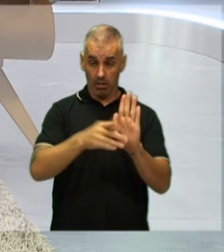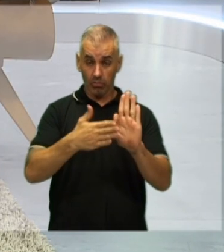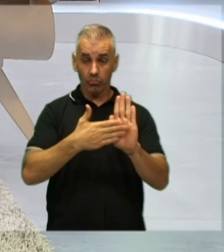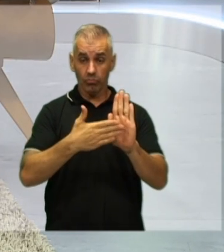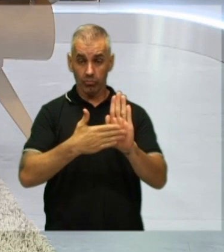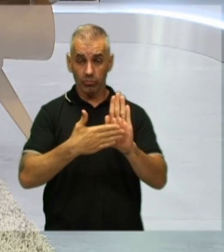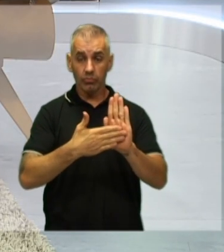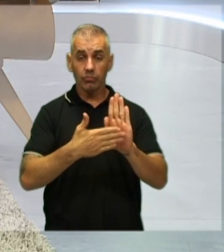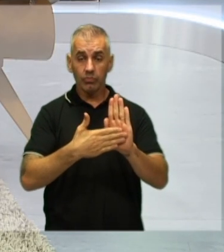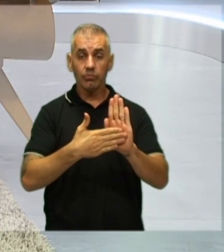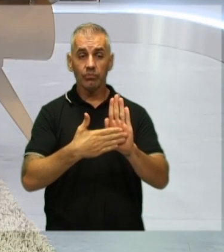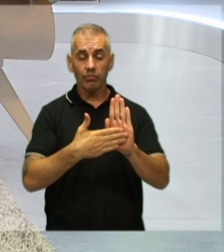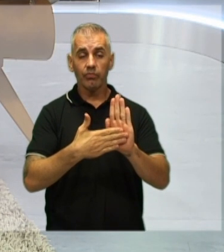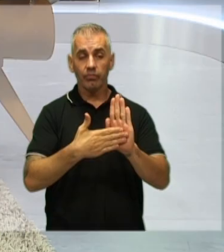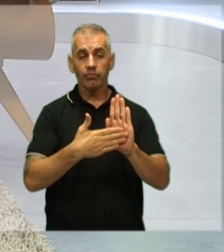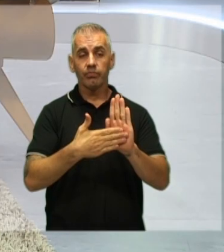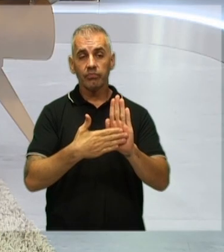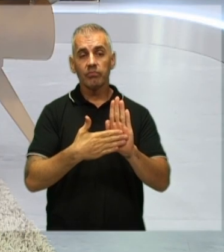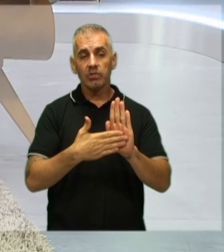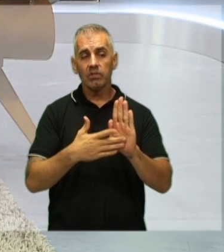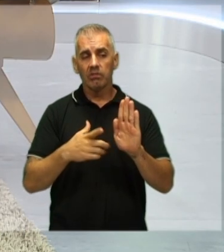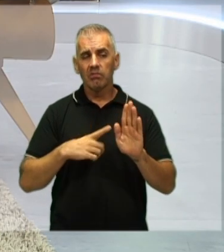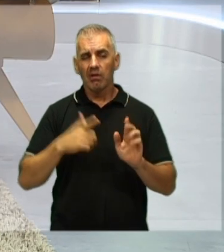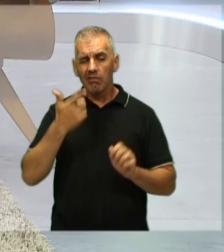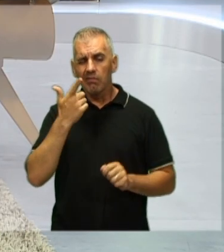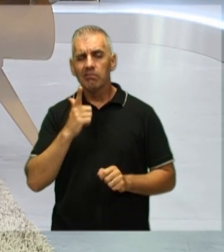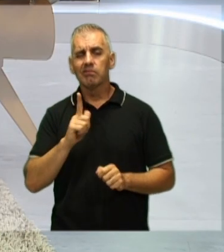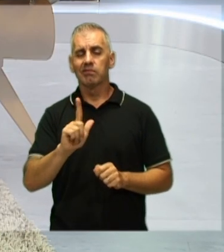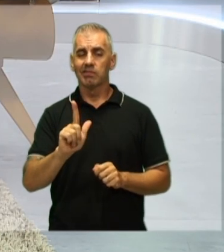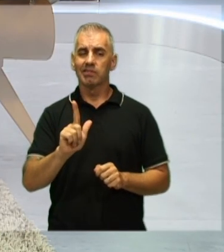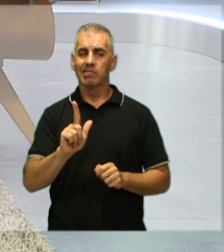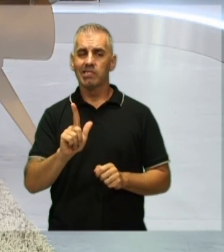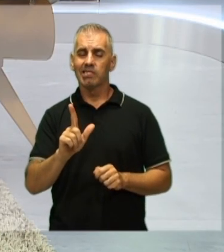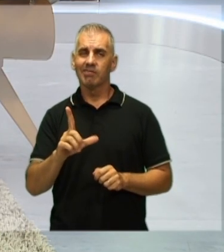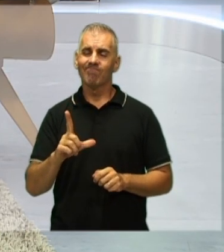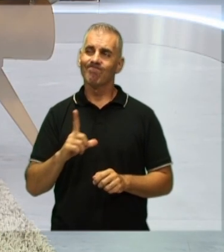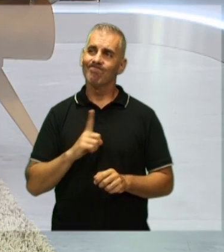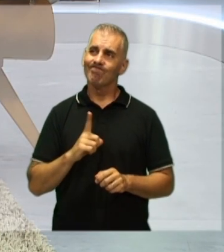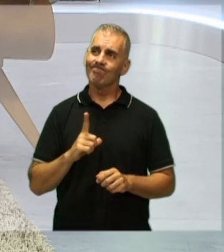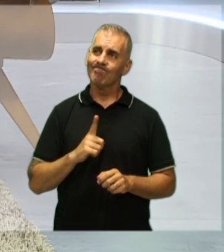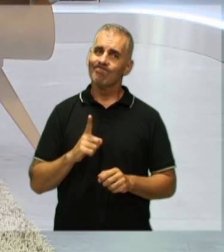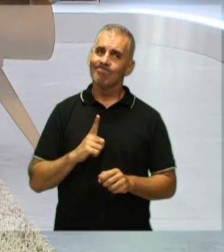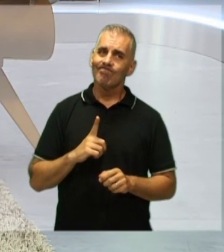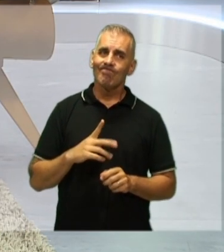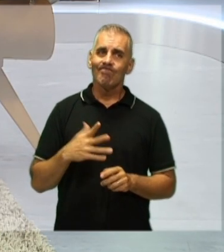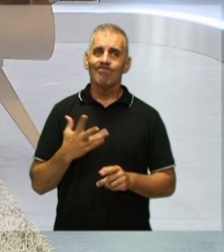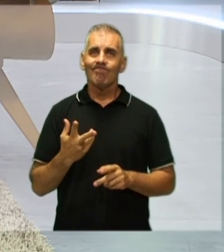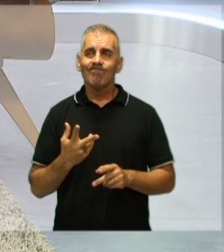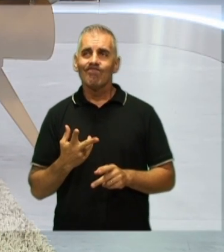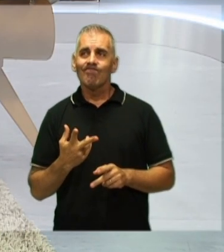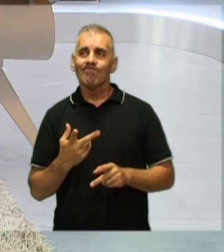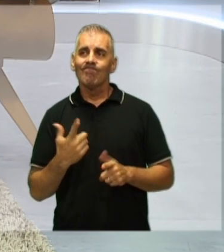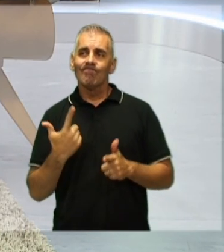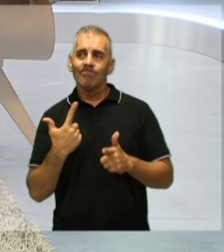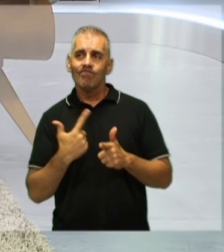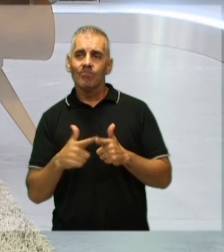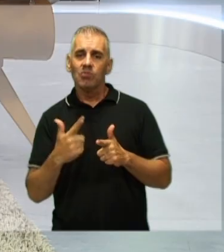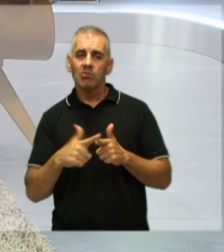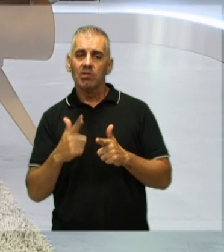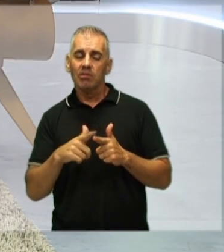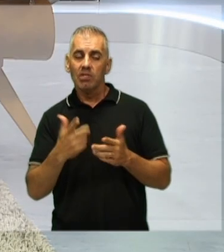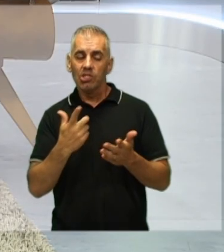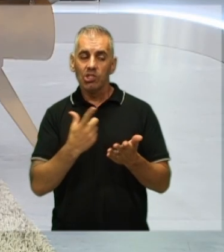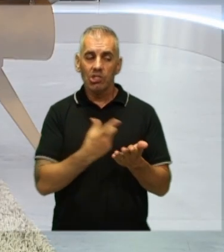vereador, será que ela vai se consolidar, uma vez que pode ter que implicar em um investimento por